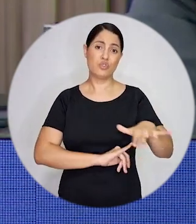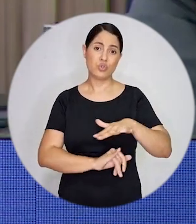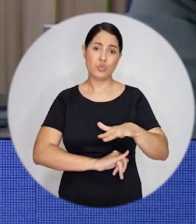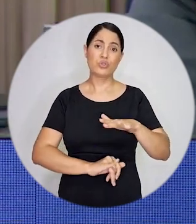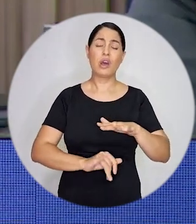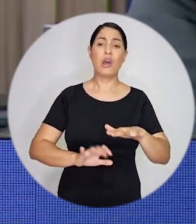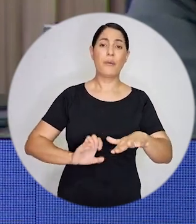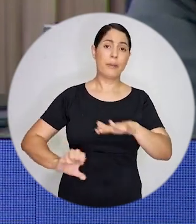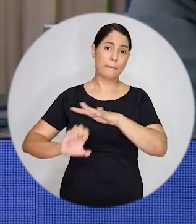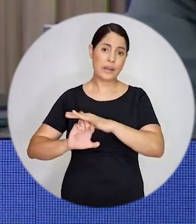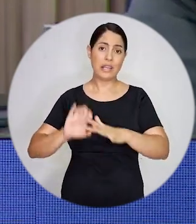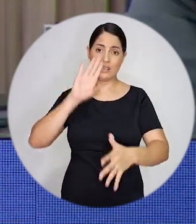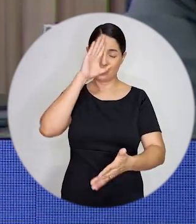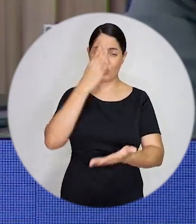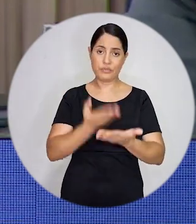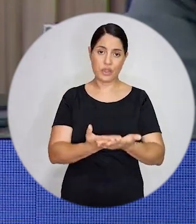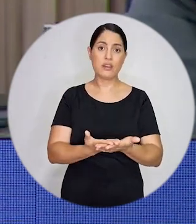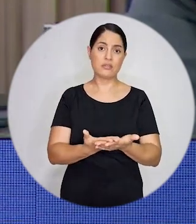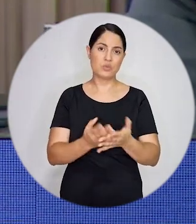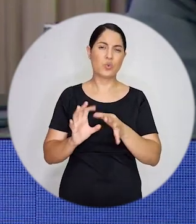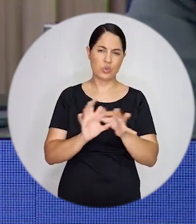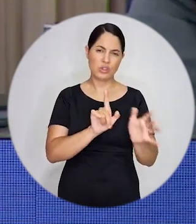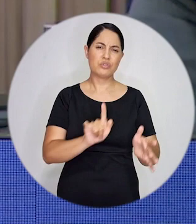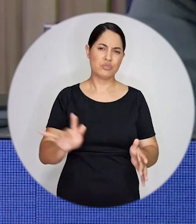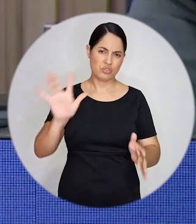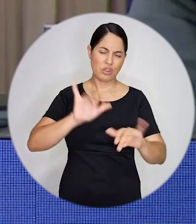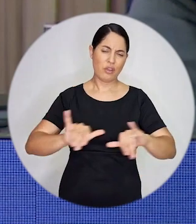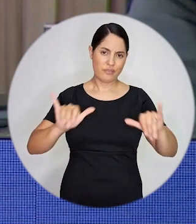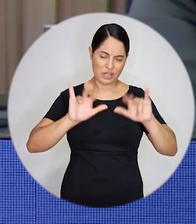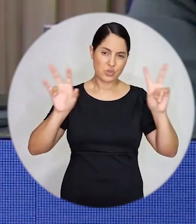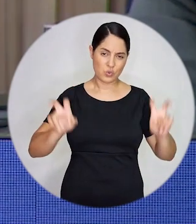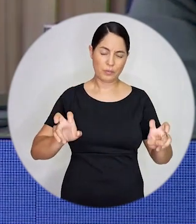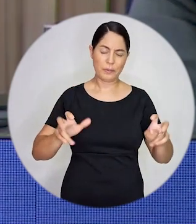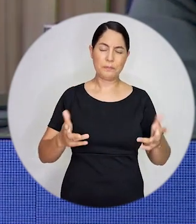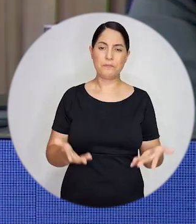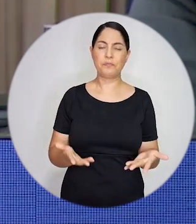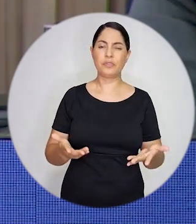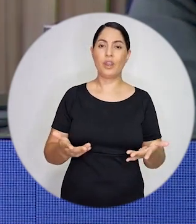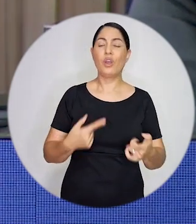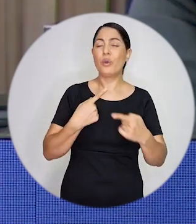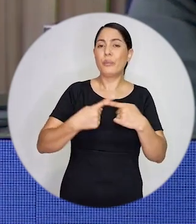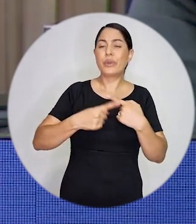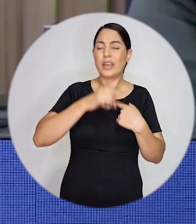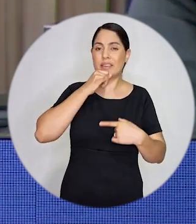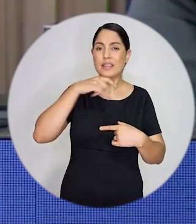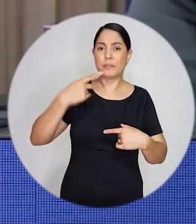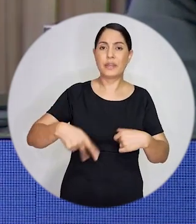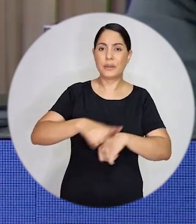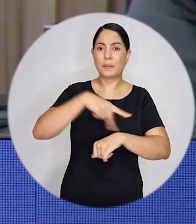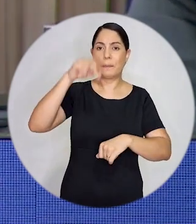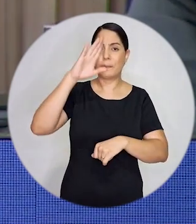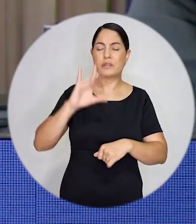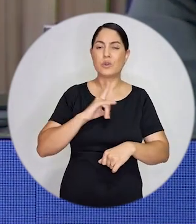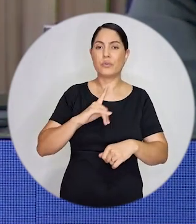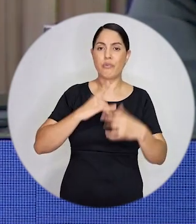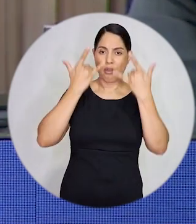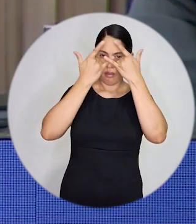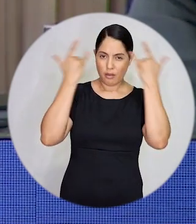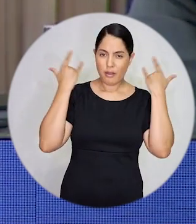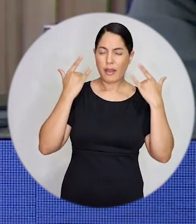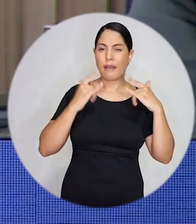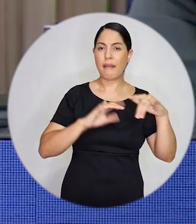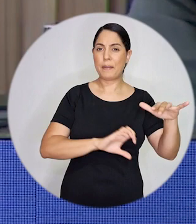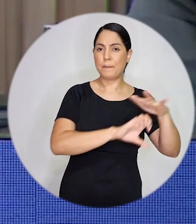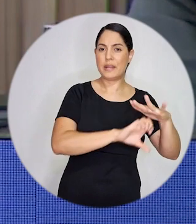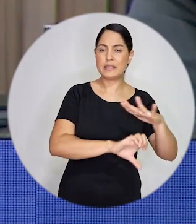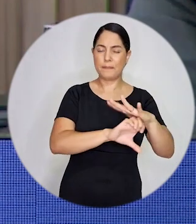de confiança da sociedade nas instituições e nas organizações de uma maneira geral. Na medida em que, principalmente, a gente tem um capitalismo